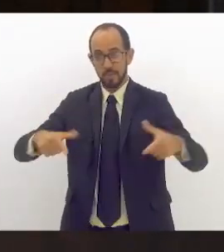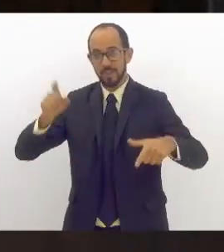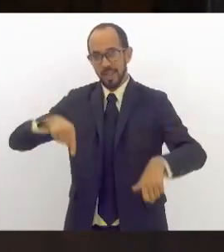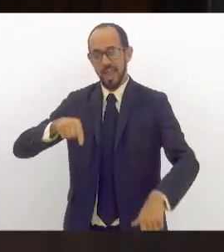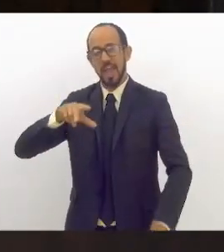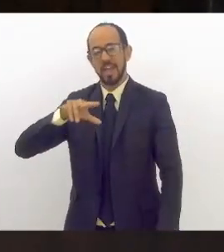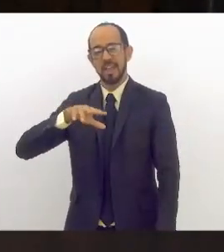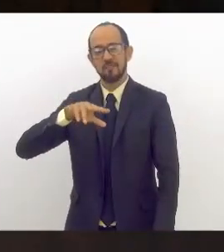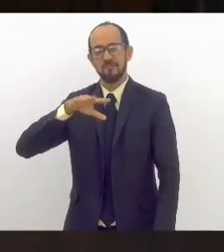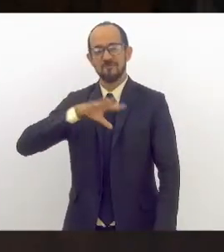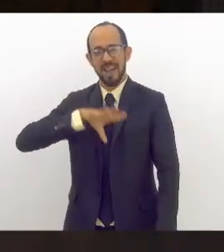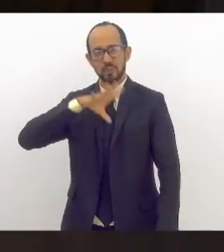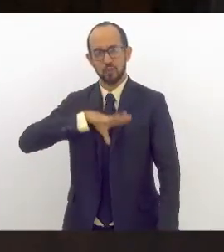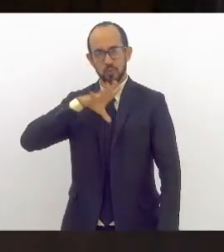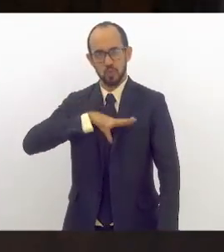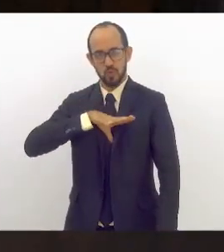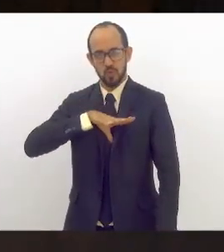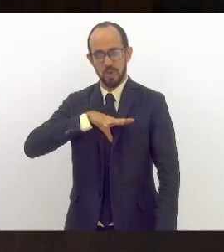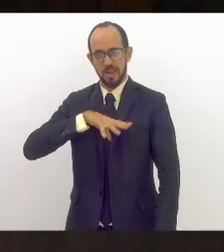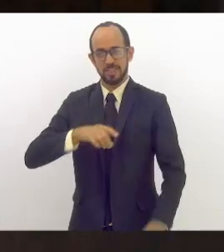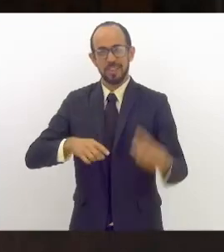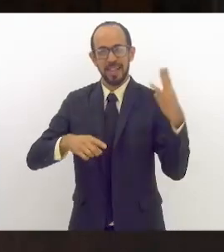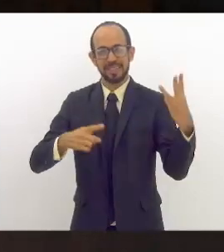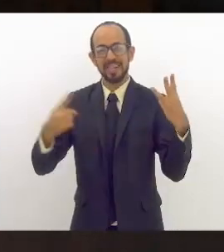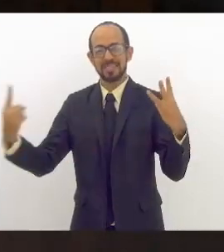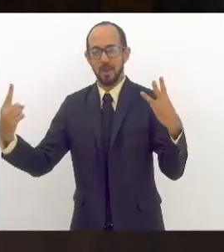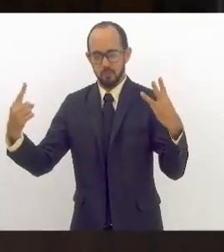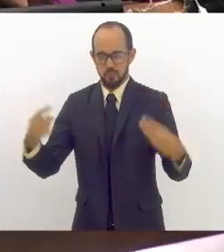vascaína que a gente está dando de 3 a 1 tá bom